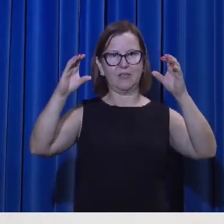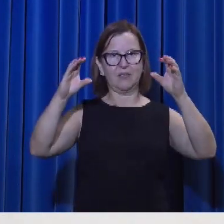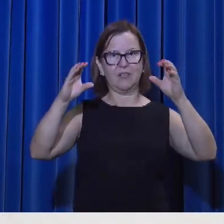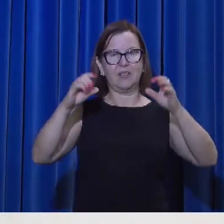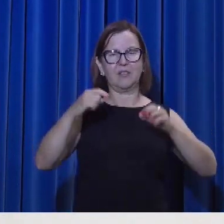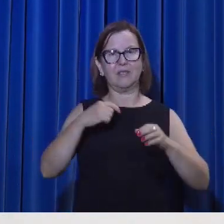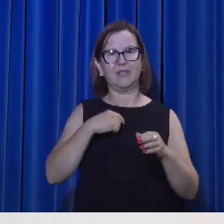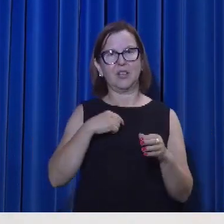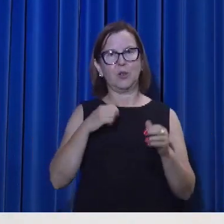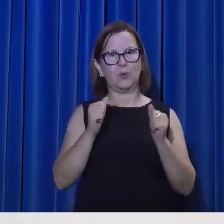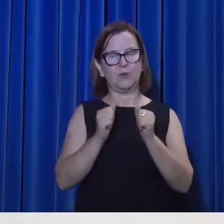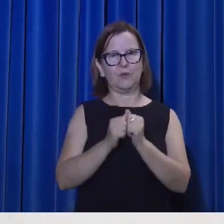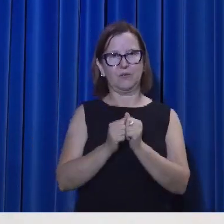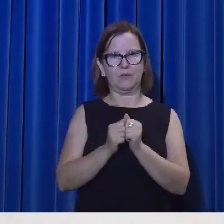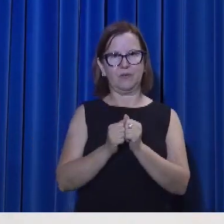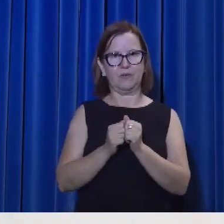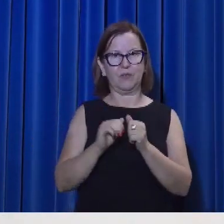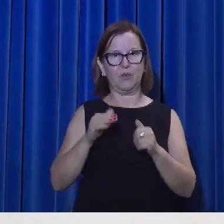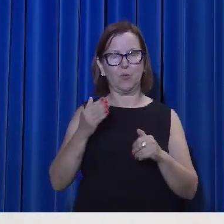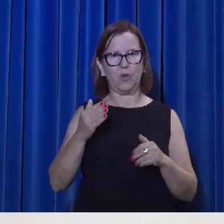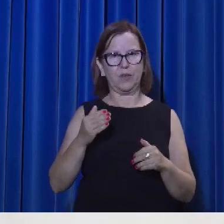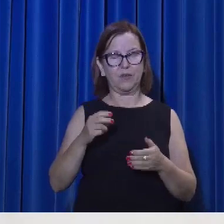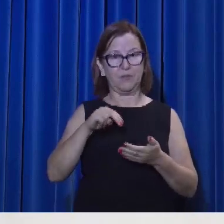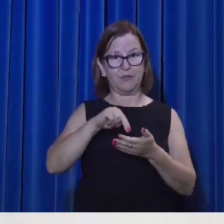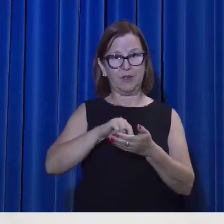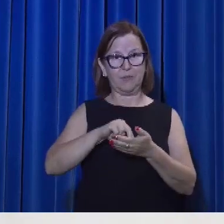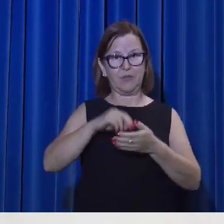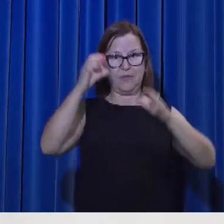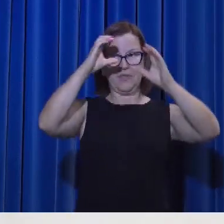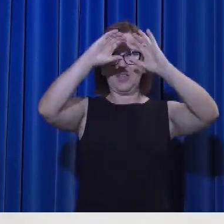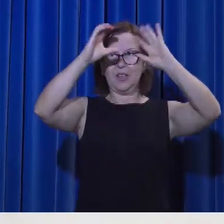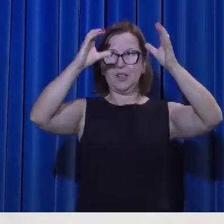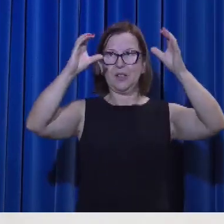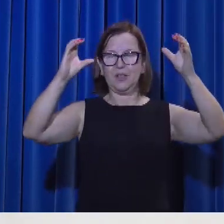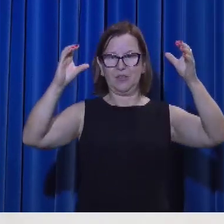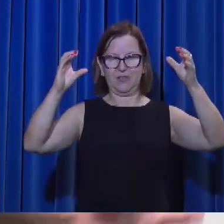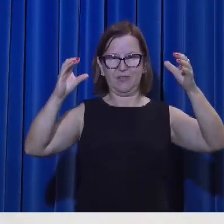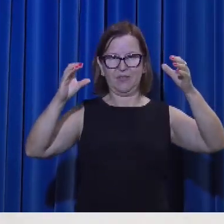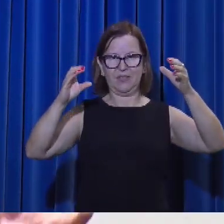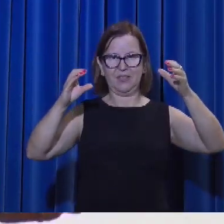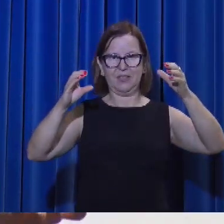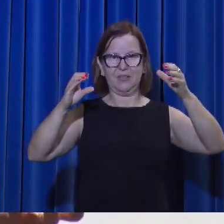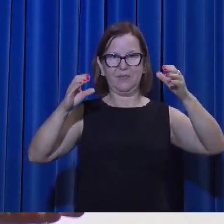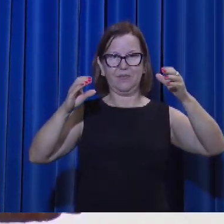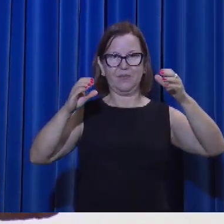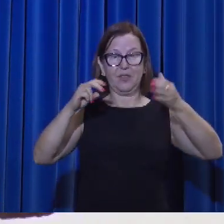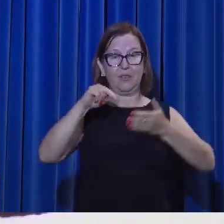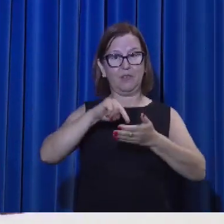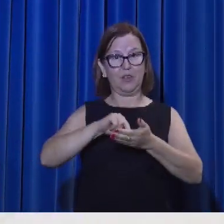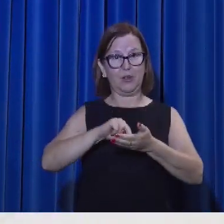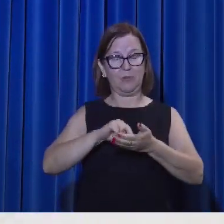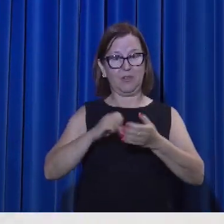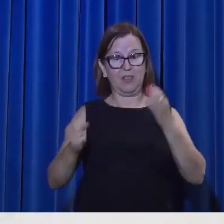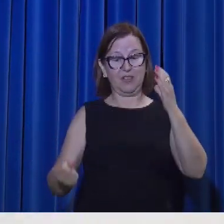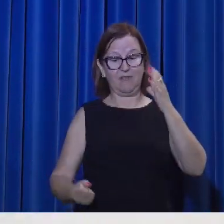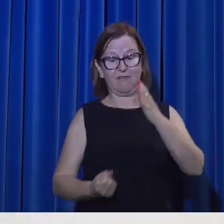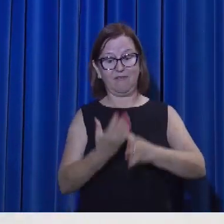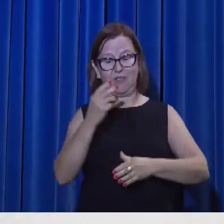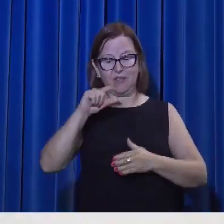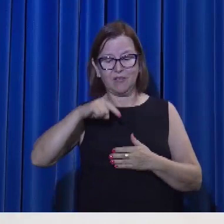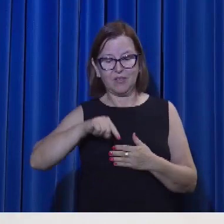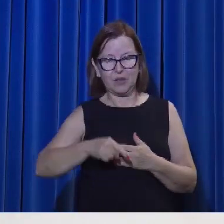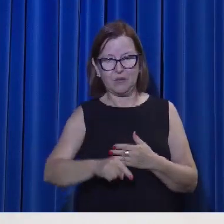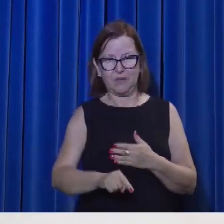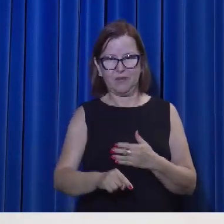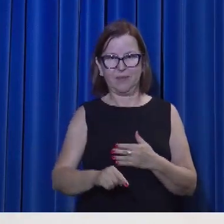traçava o horizonte sobre a face do abismo, quando firmava as nuvens de cima, quando estabelecia as fontes do abismo, quando fixava ao mar o